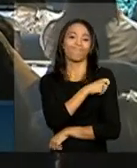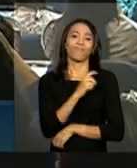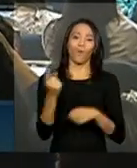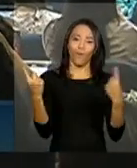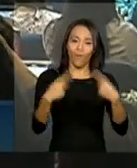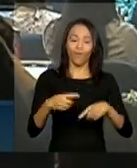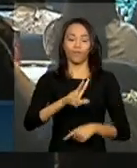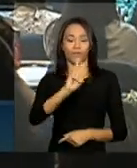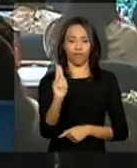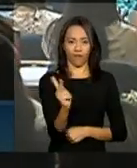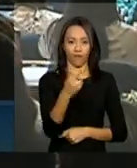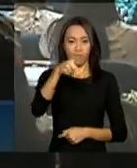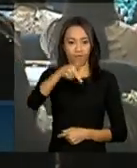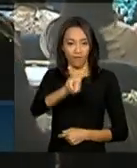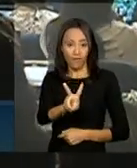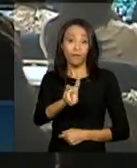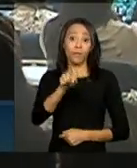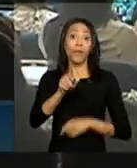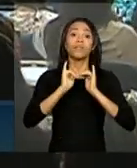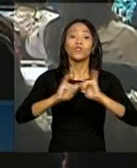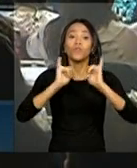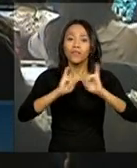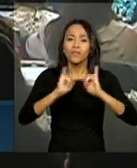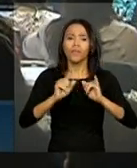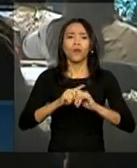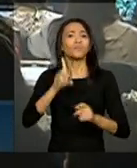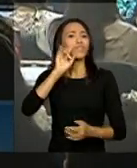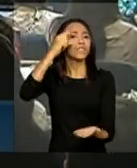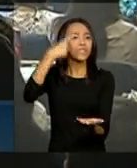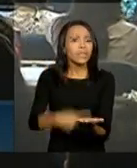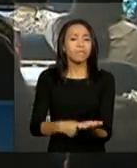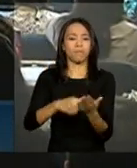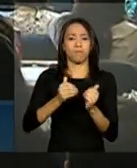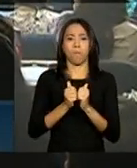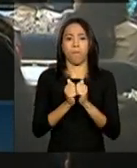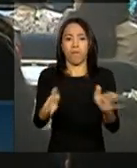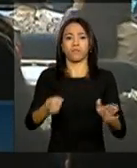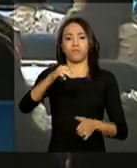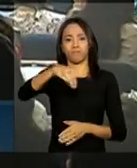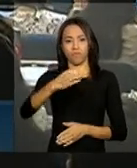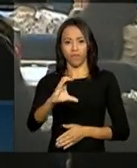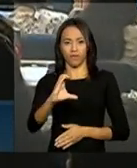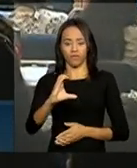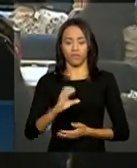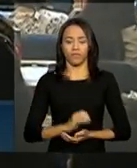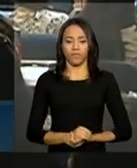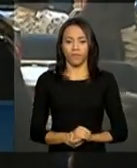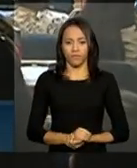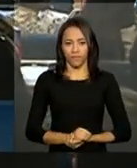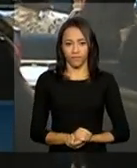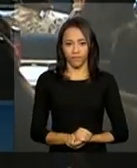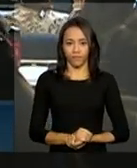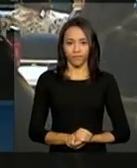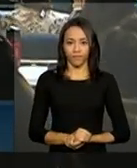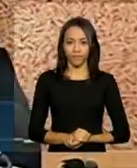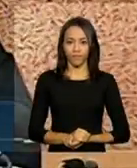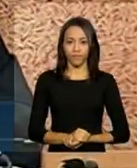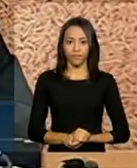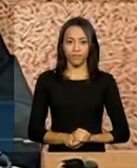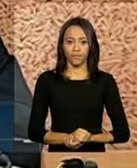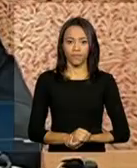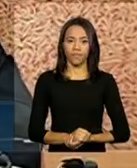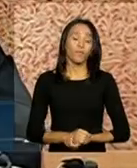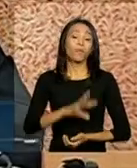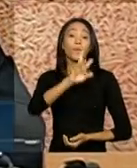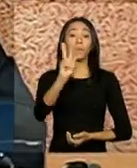o HPV a campanha está marcada para o mês de março pode passar o próximo o